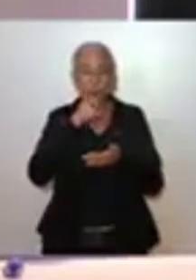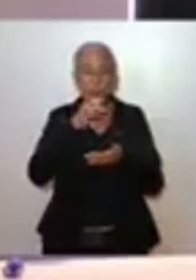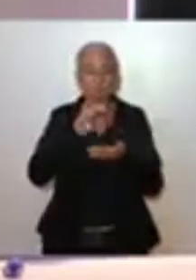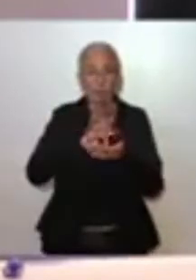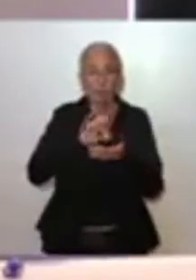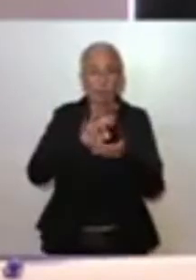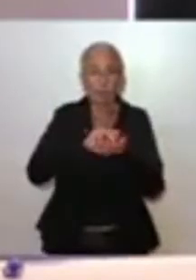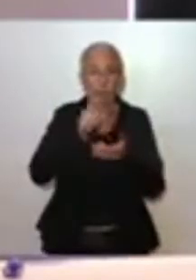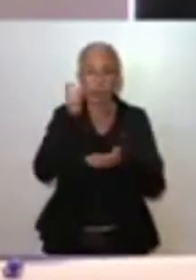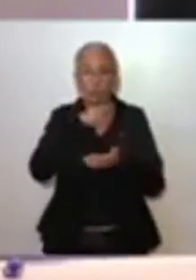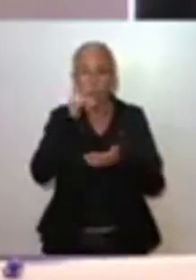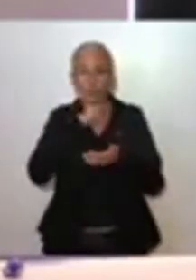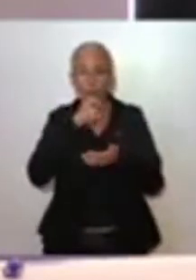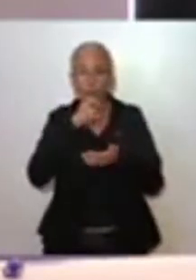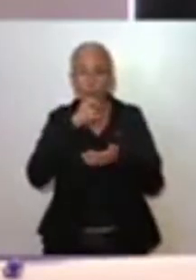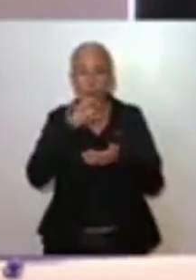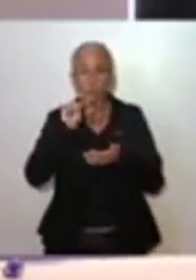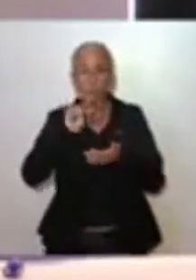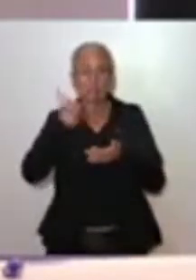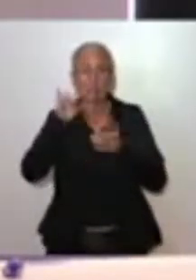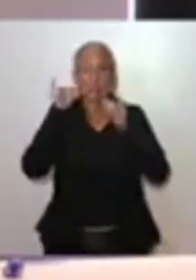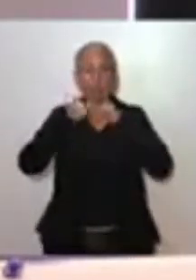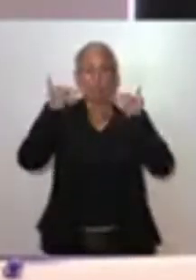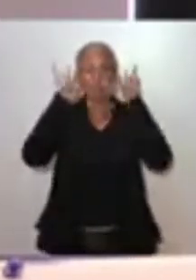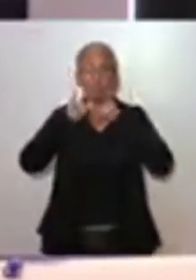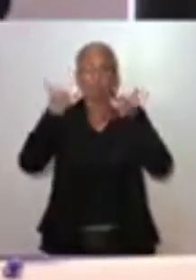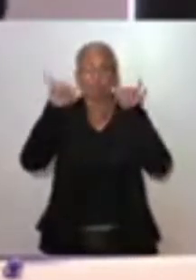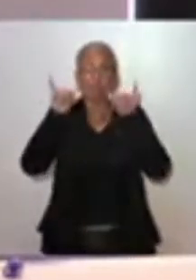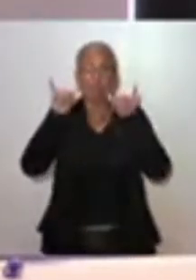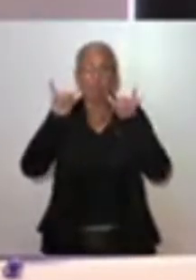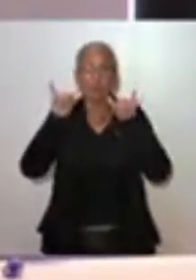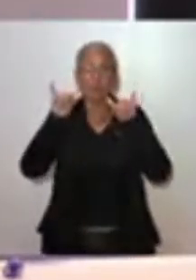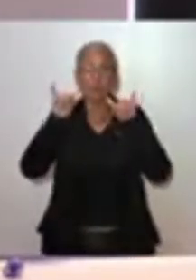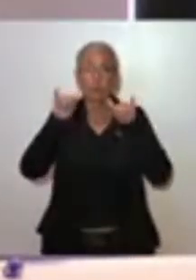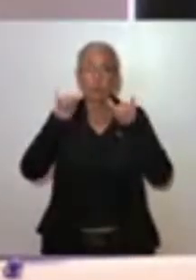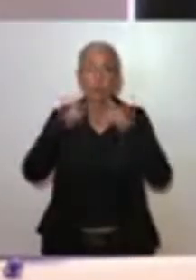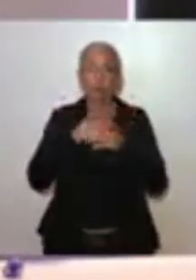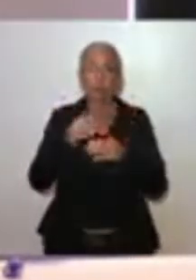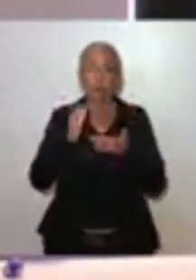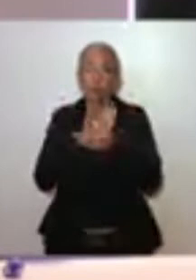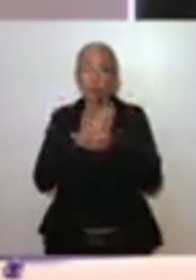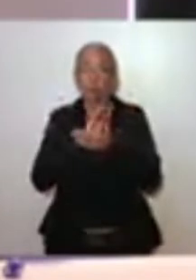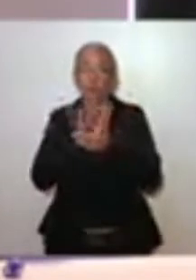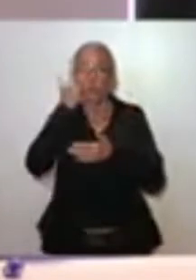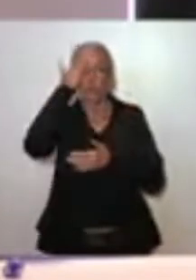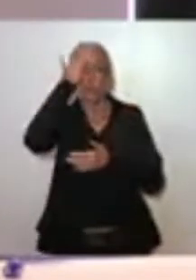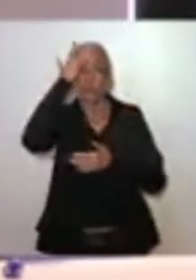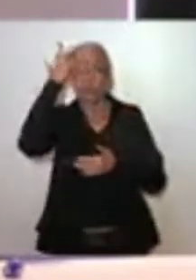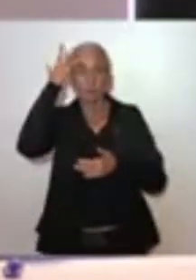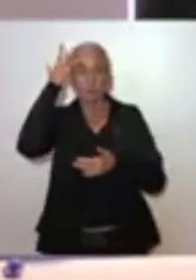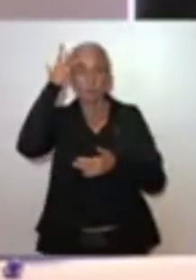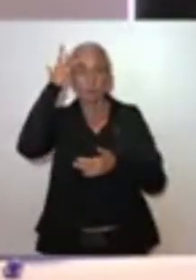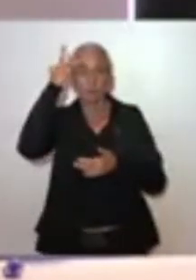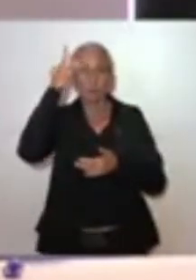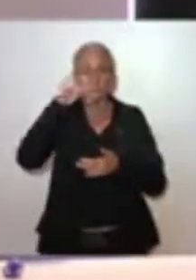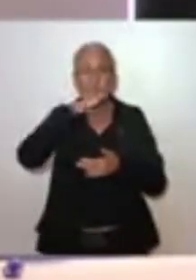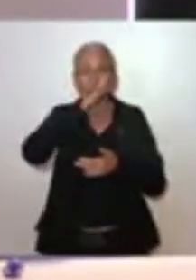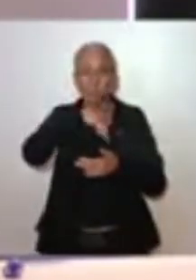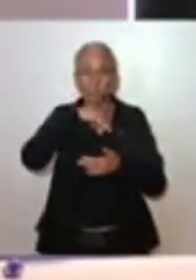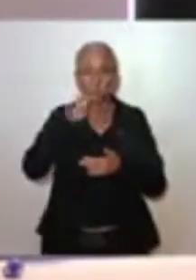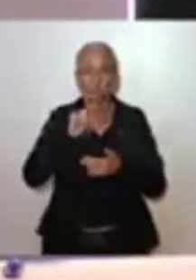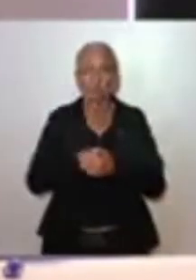verdadeiro sobre a todos se for uma informação que faça uma de plantação em relação a qualquer pessoa